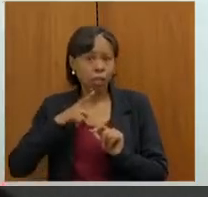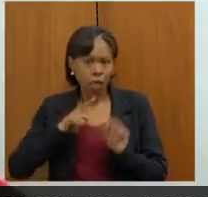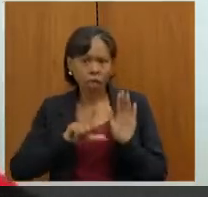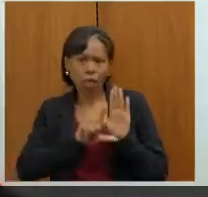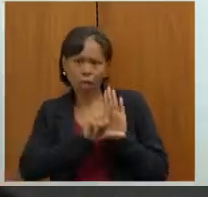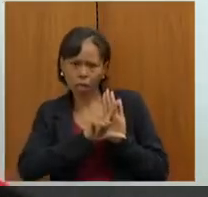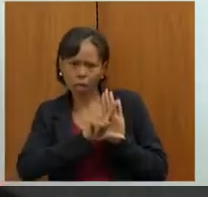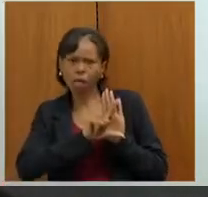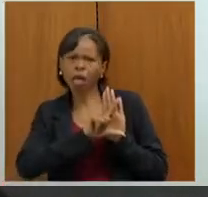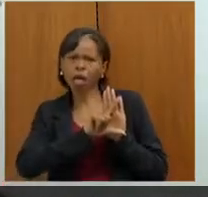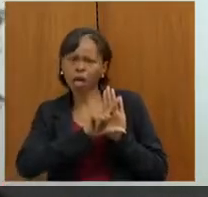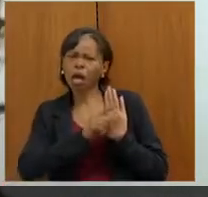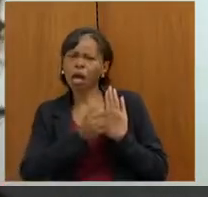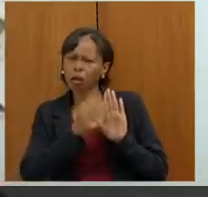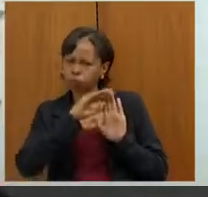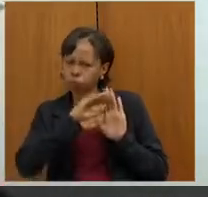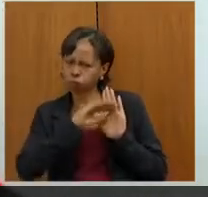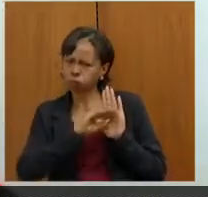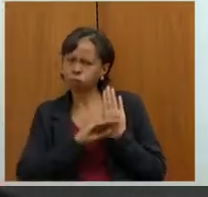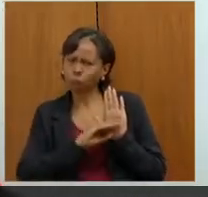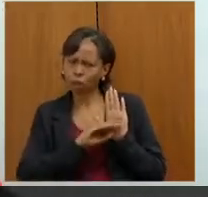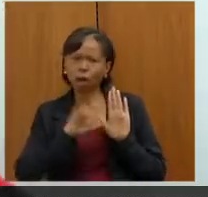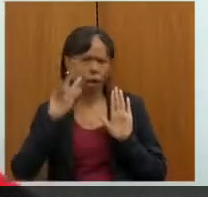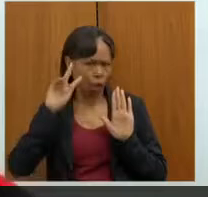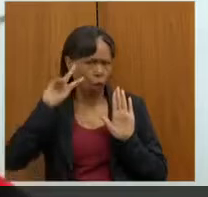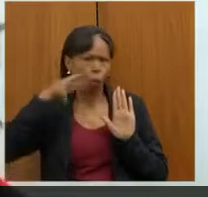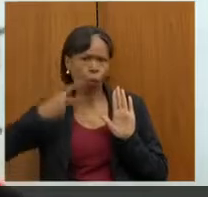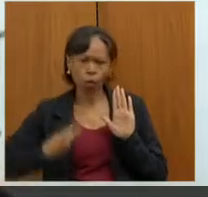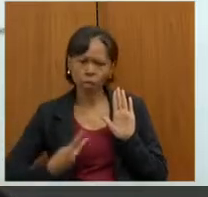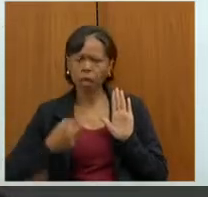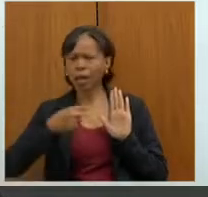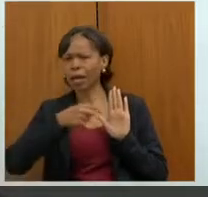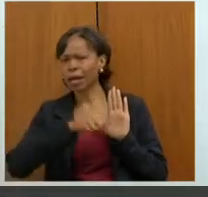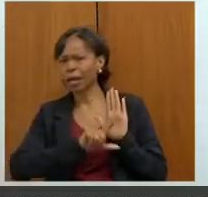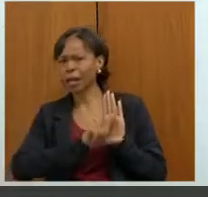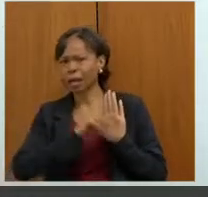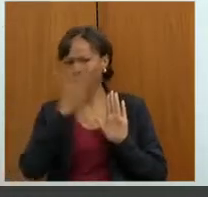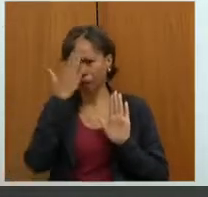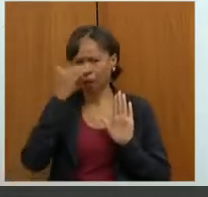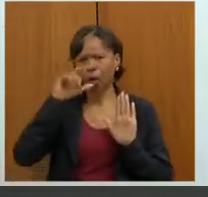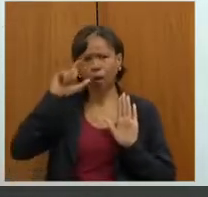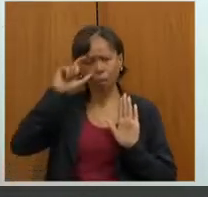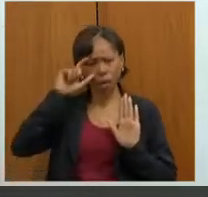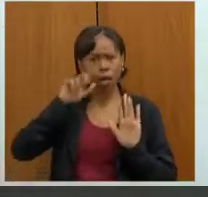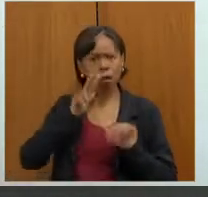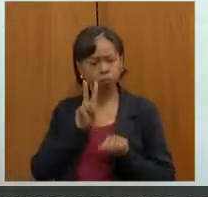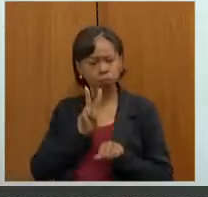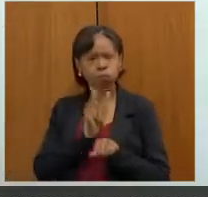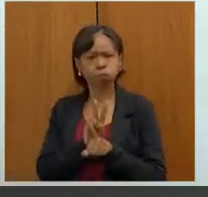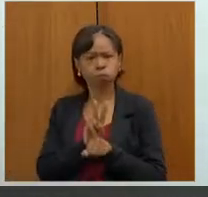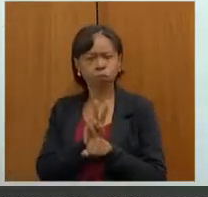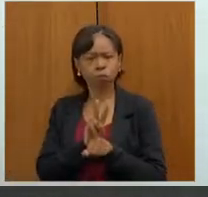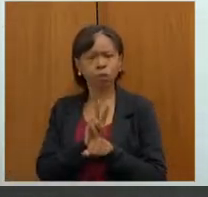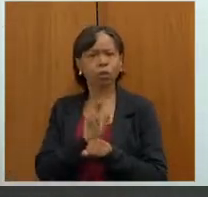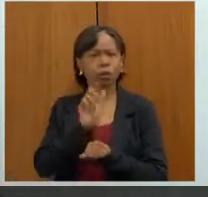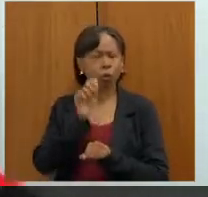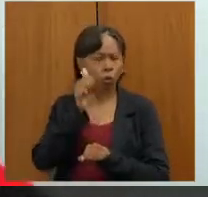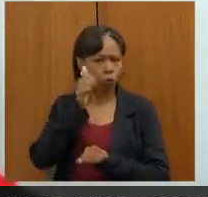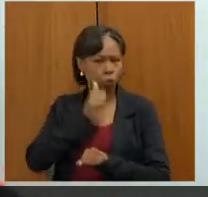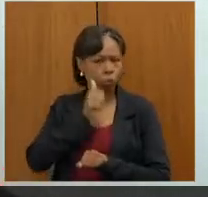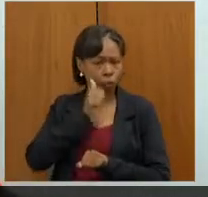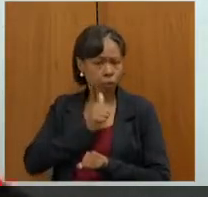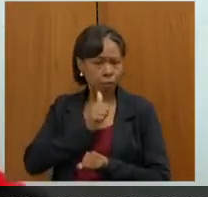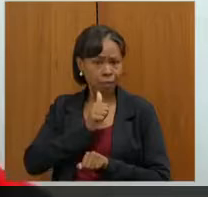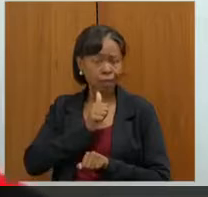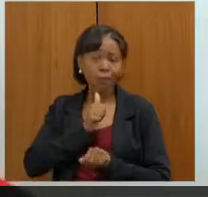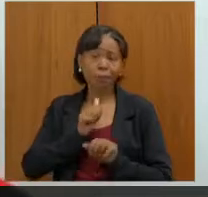de uma Instância de proposta sociedade brasileira esse Marco de proteção às mulheres contra a violência de gênero e por